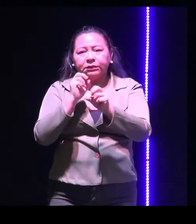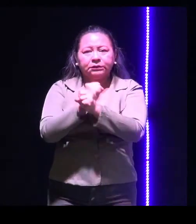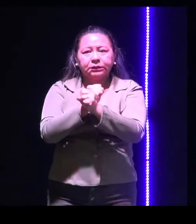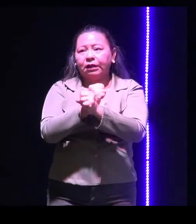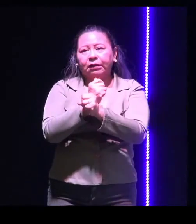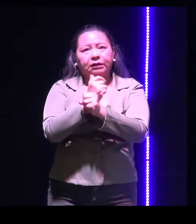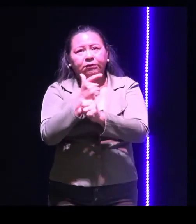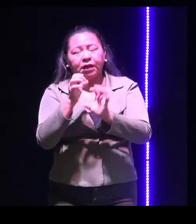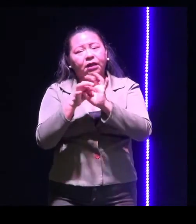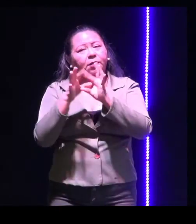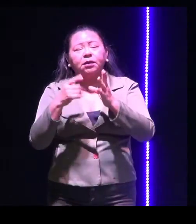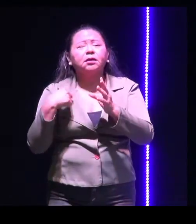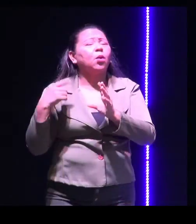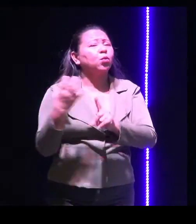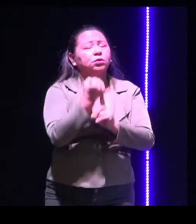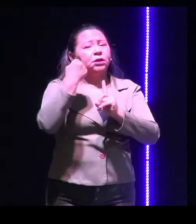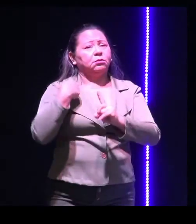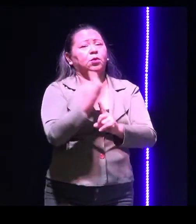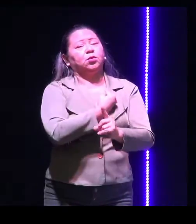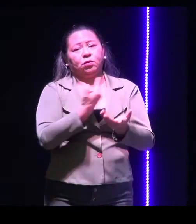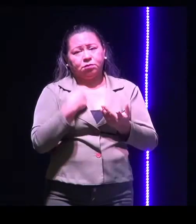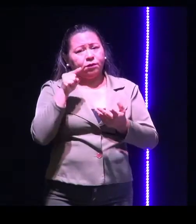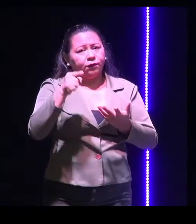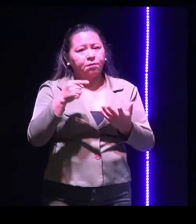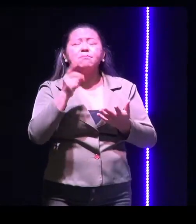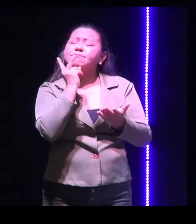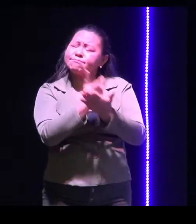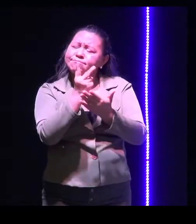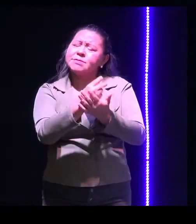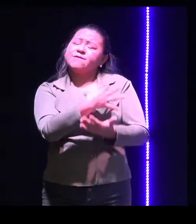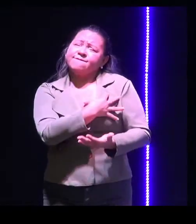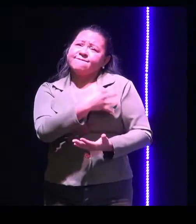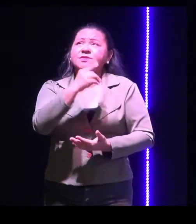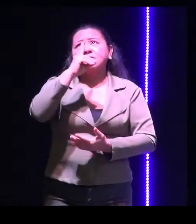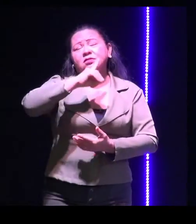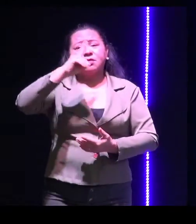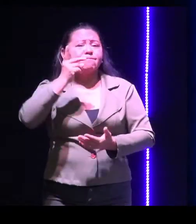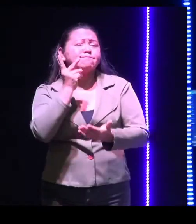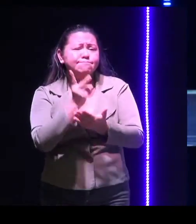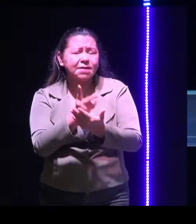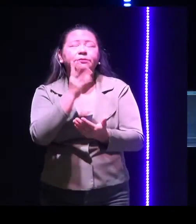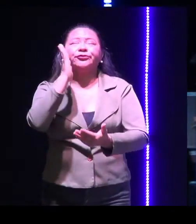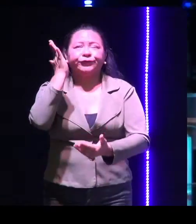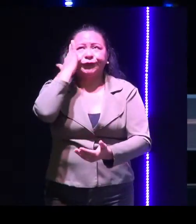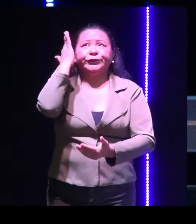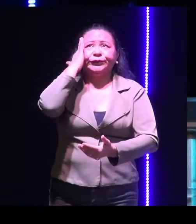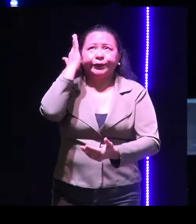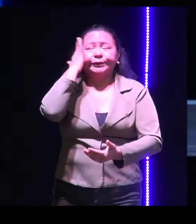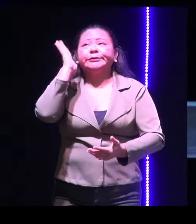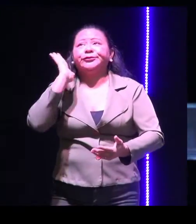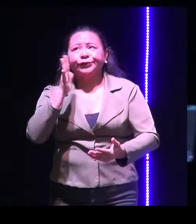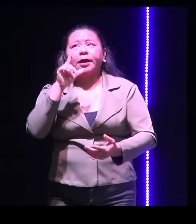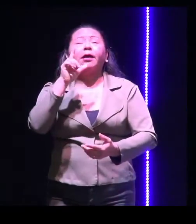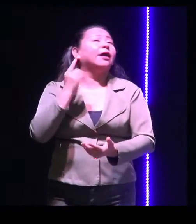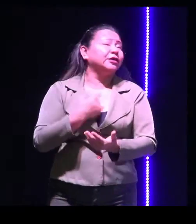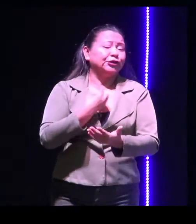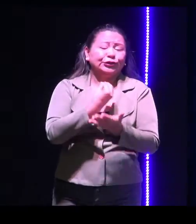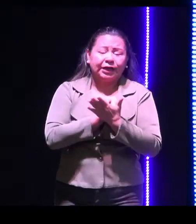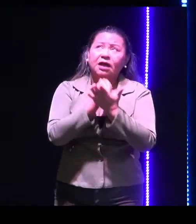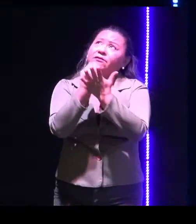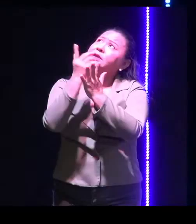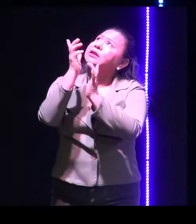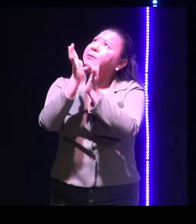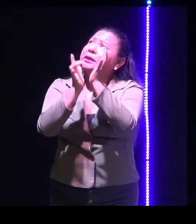que foi conquistada para nós. Mesmo sendo filhos de Deus, mesmo já ter tomado a decisão para